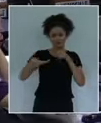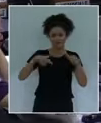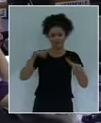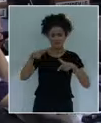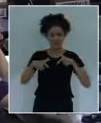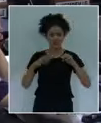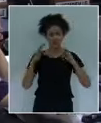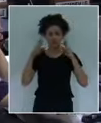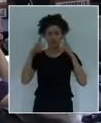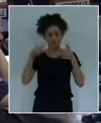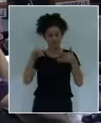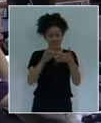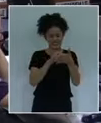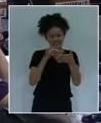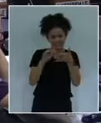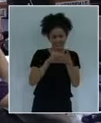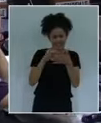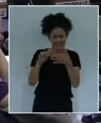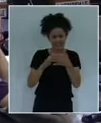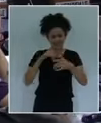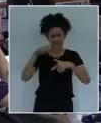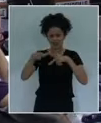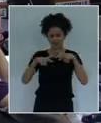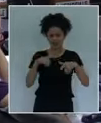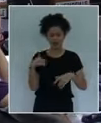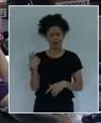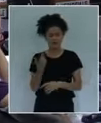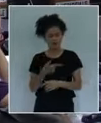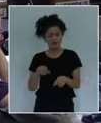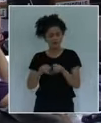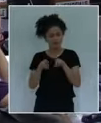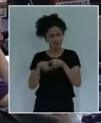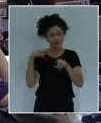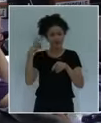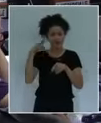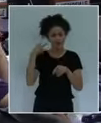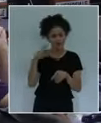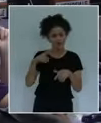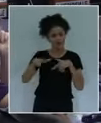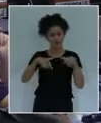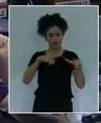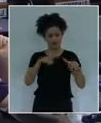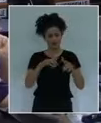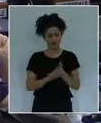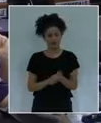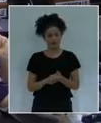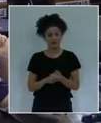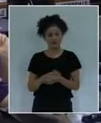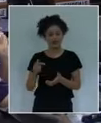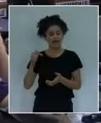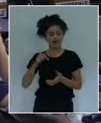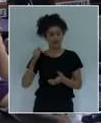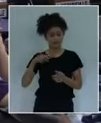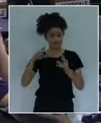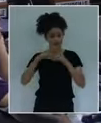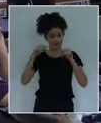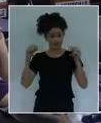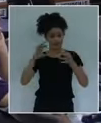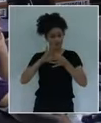vontade. Nós também fizemos o nosso trabalho, cada um à sua maneira. Deixamos a Câmara aberta para